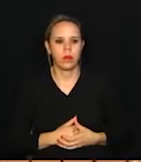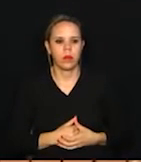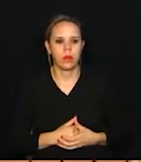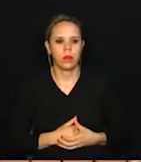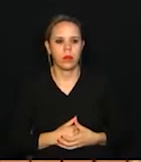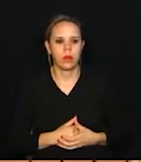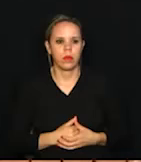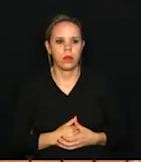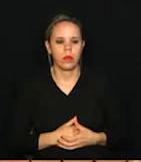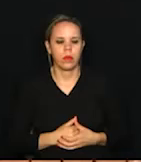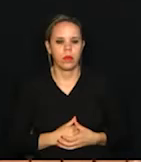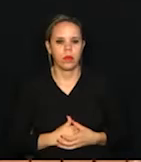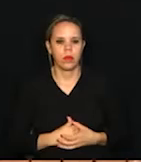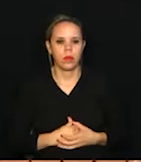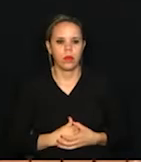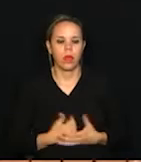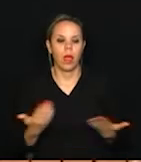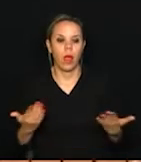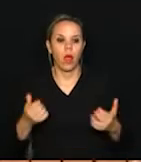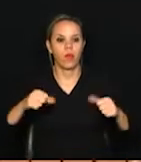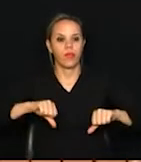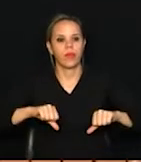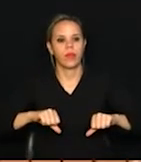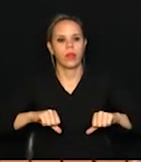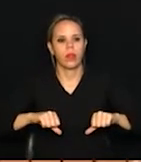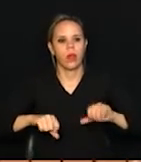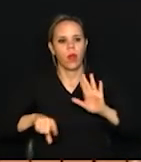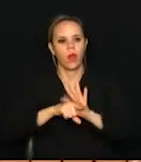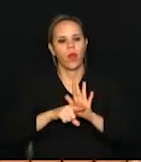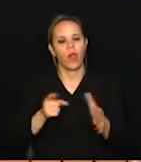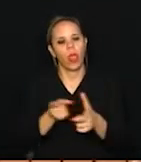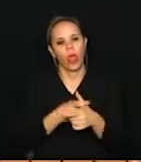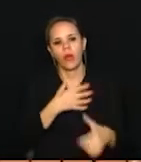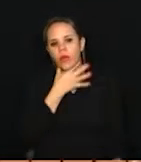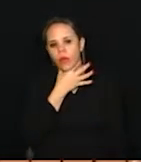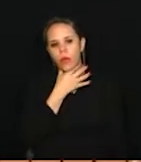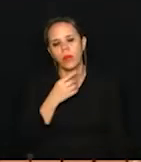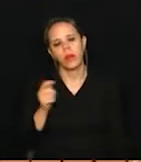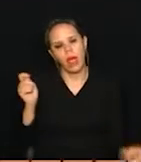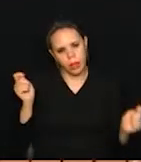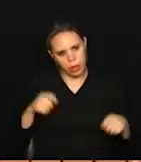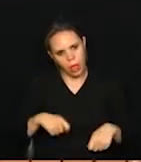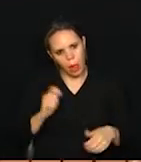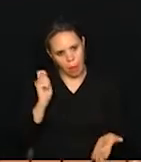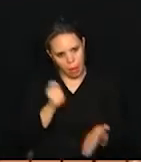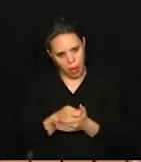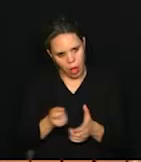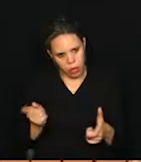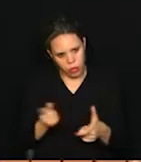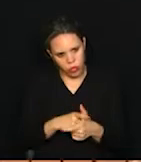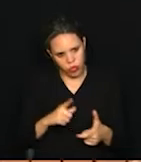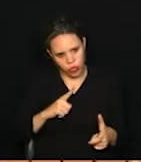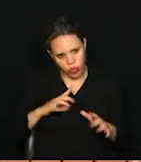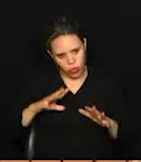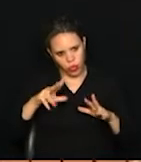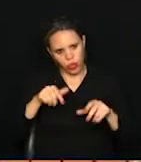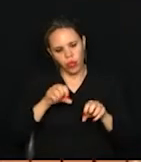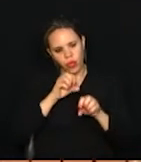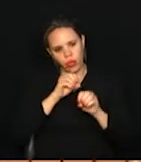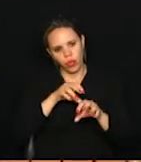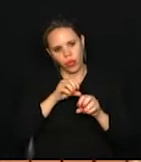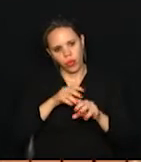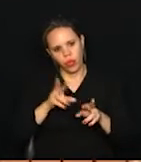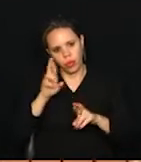nesse momento ele está negativo, mas se eles são necessários para cobrir esses gastos que nós temos com a educação,